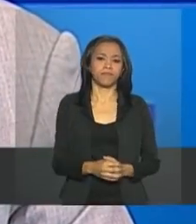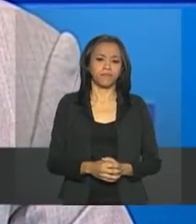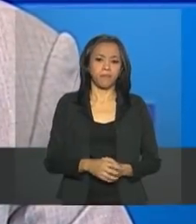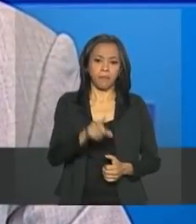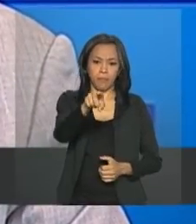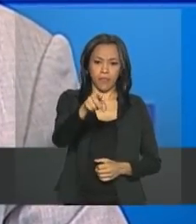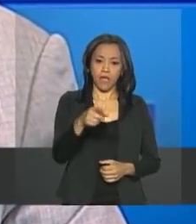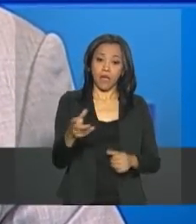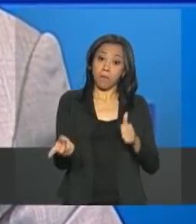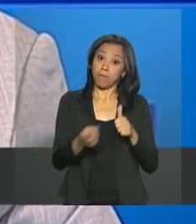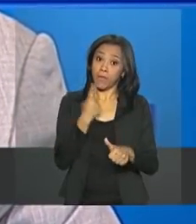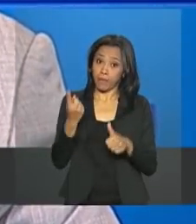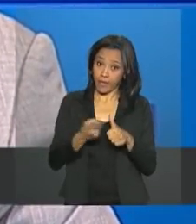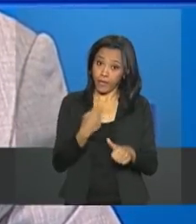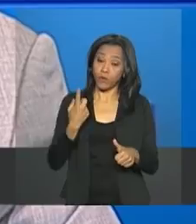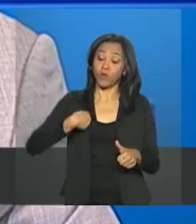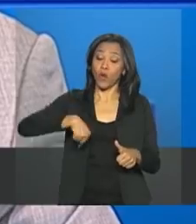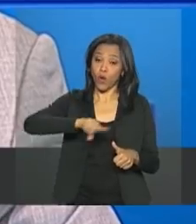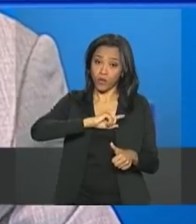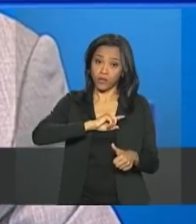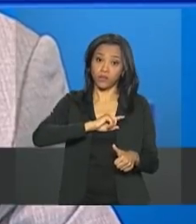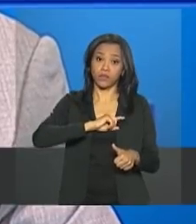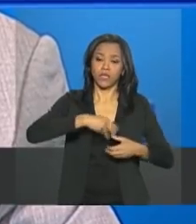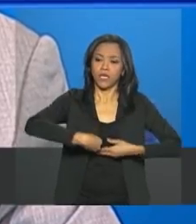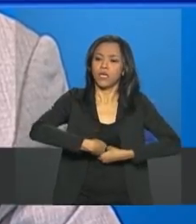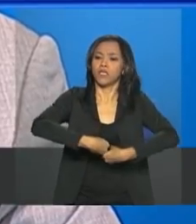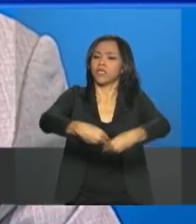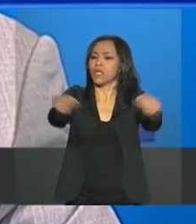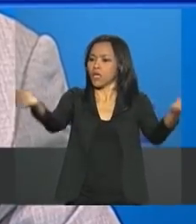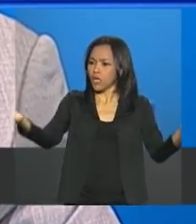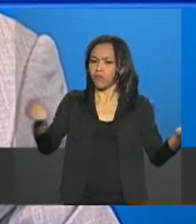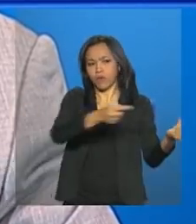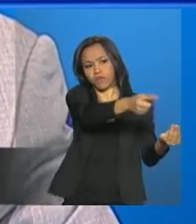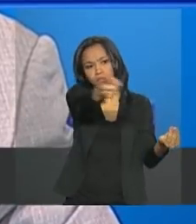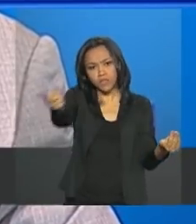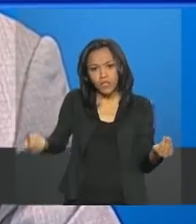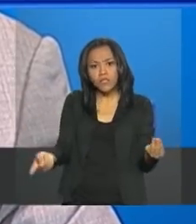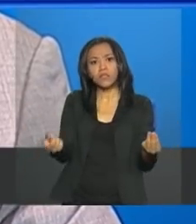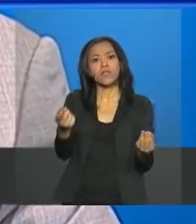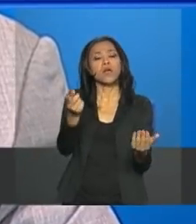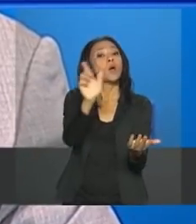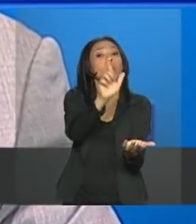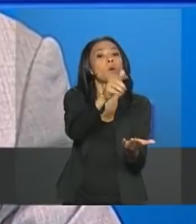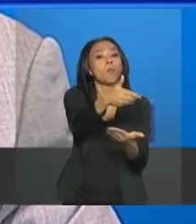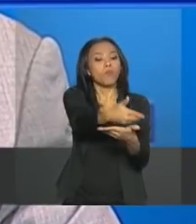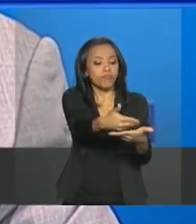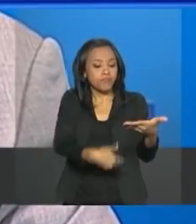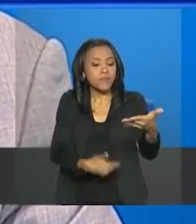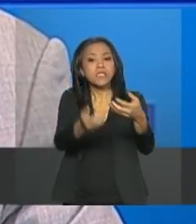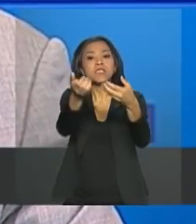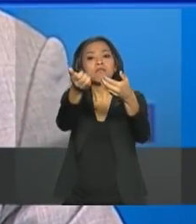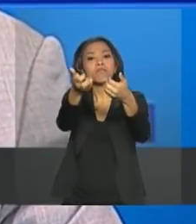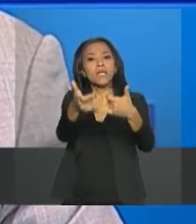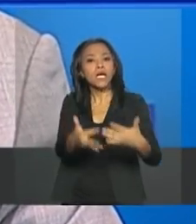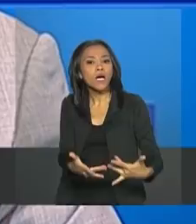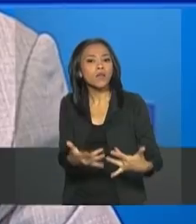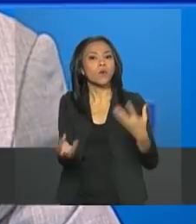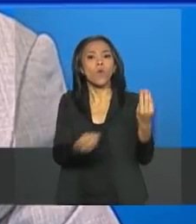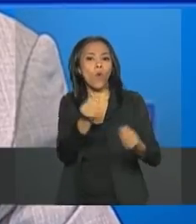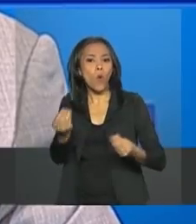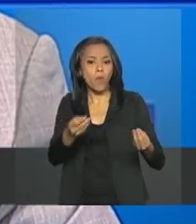primeiro a gente entregou pra vocês aí é junto no material é um material explicativo de como é feita a construção